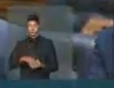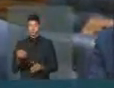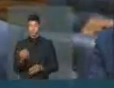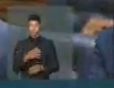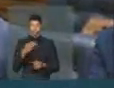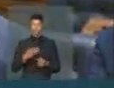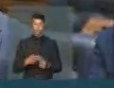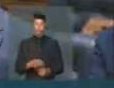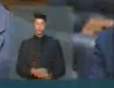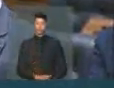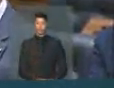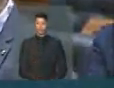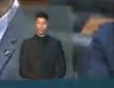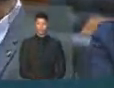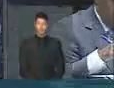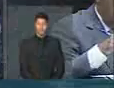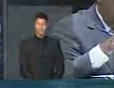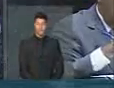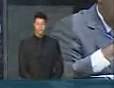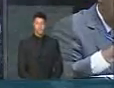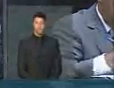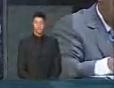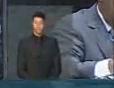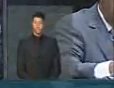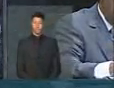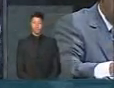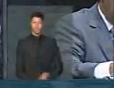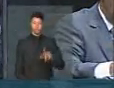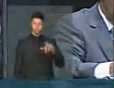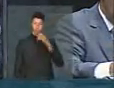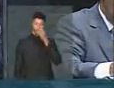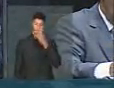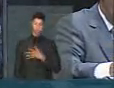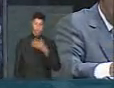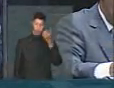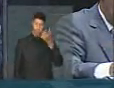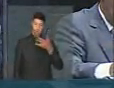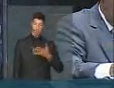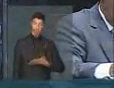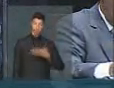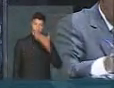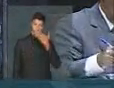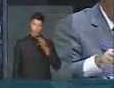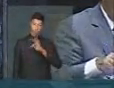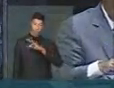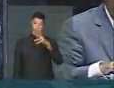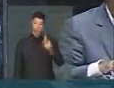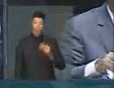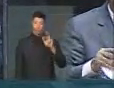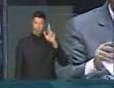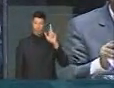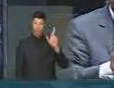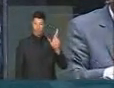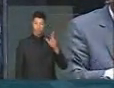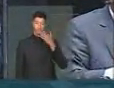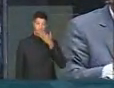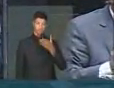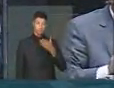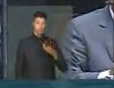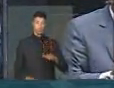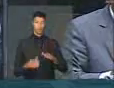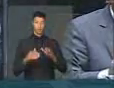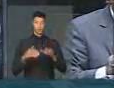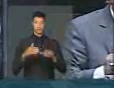no município. Deputado, como nós falamos aqui, é bem recomendável, eu pediria a todos os líderes que solicitassem as